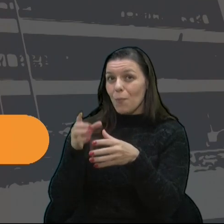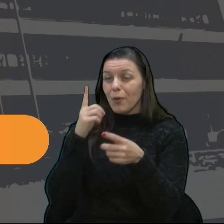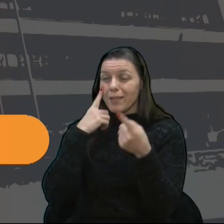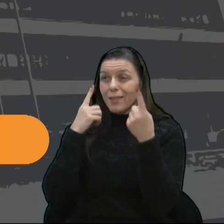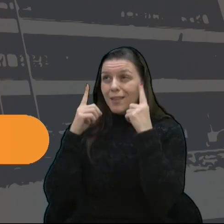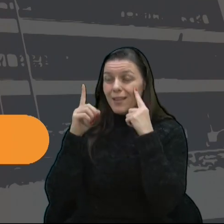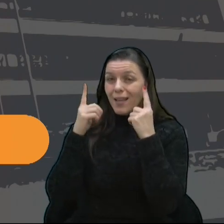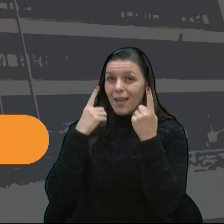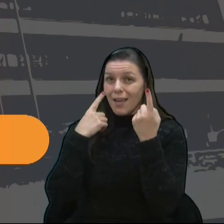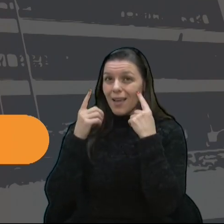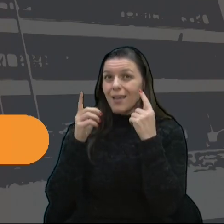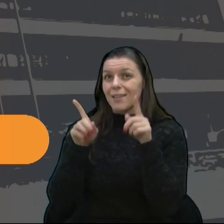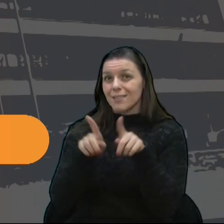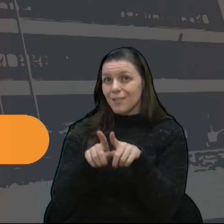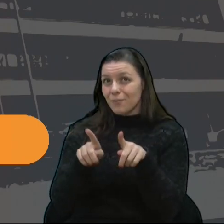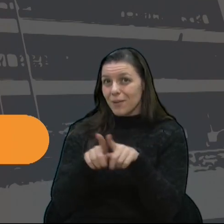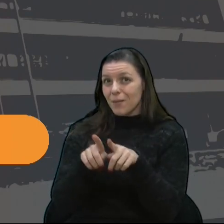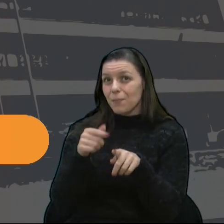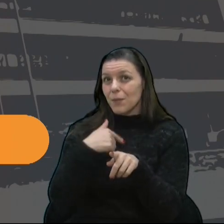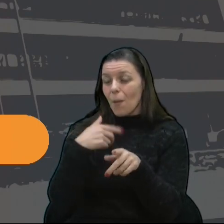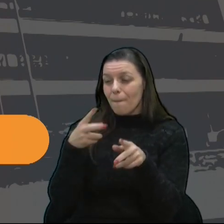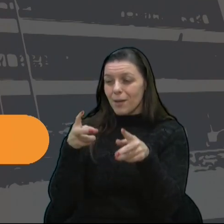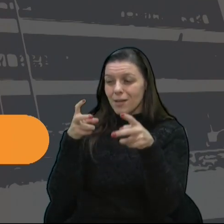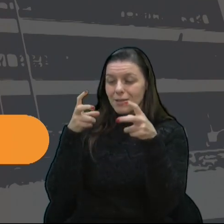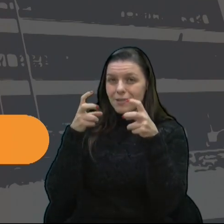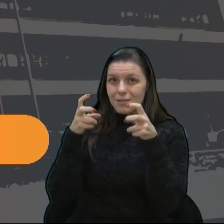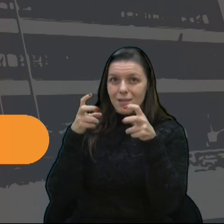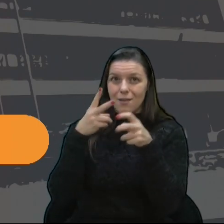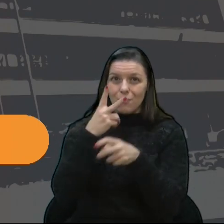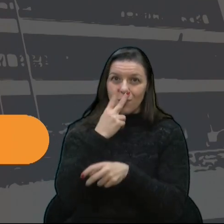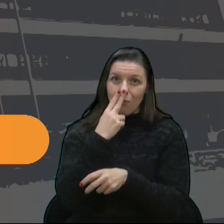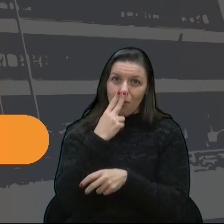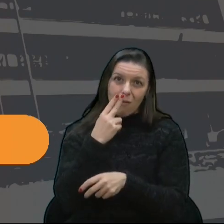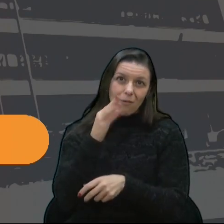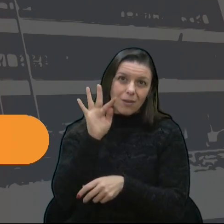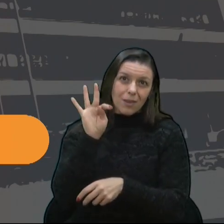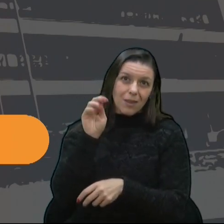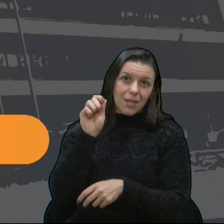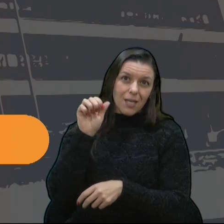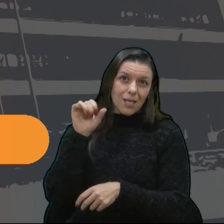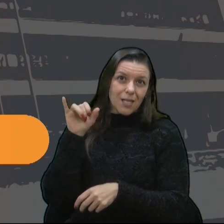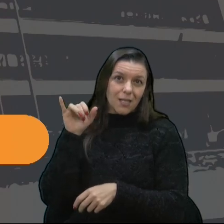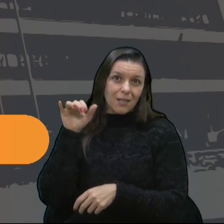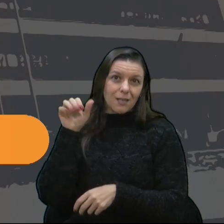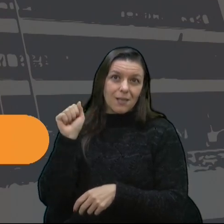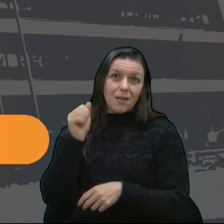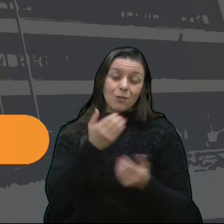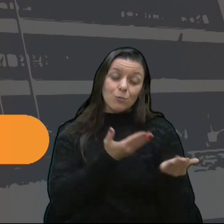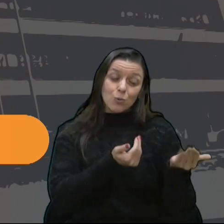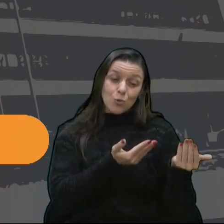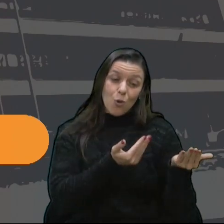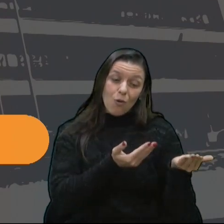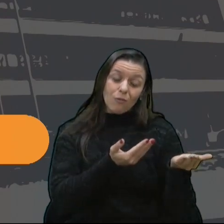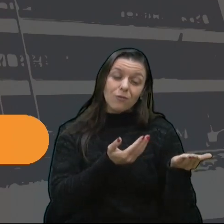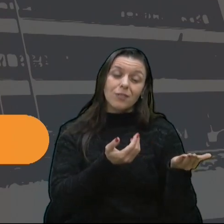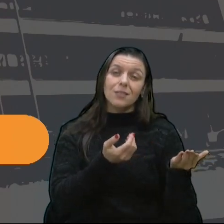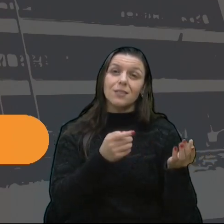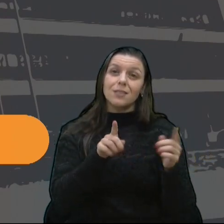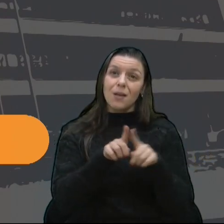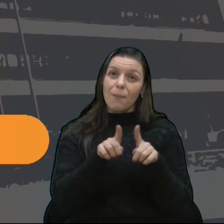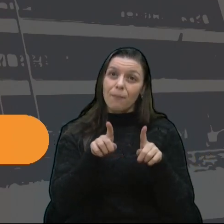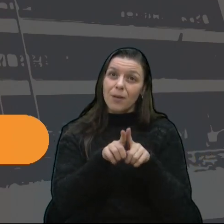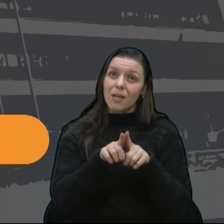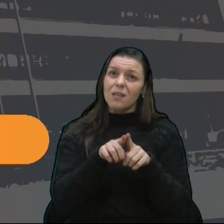percebo, assim como a Tássia, que essa gurizada que está vindo aí, tudo bem, pode ter